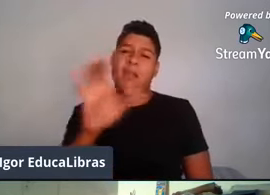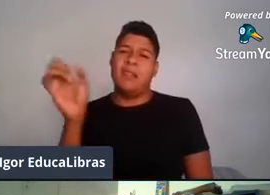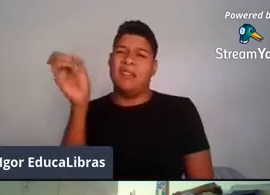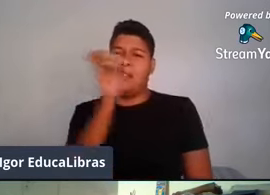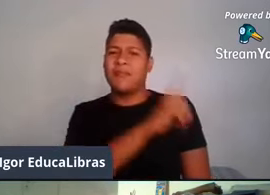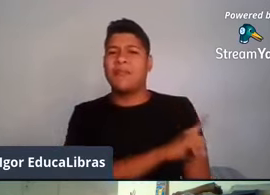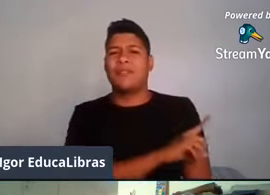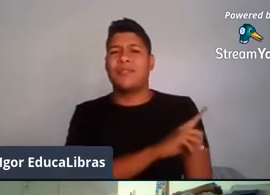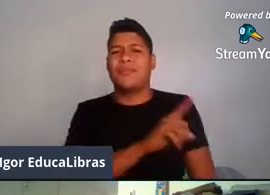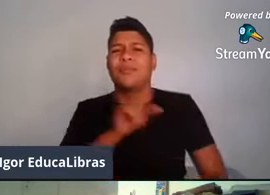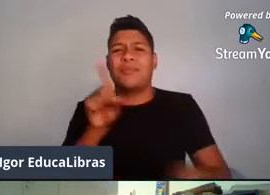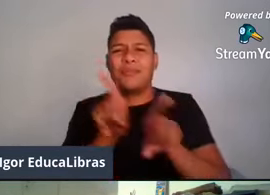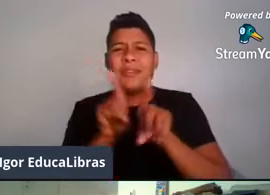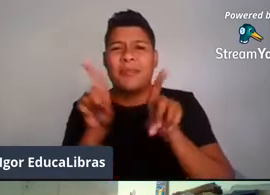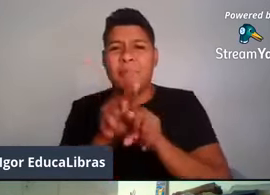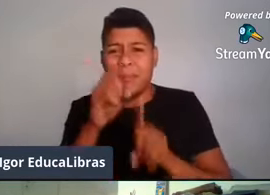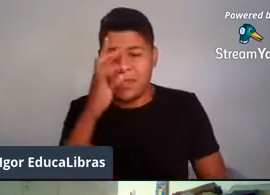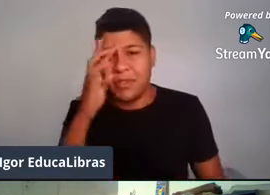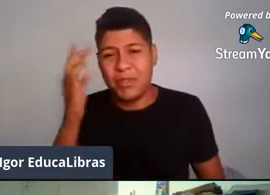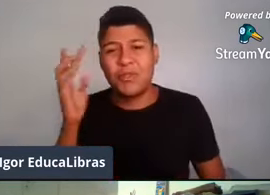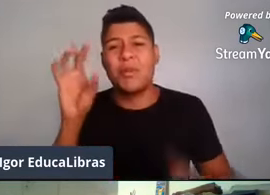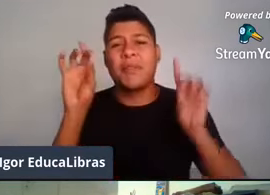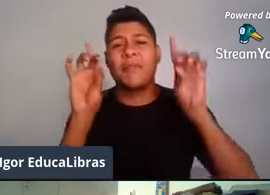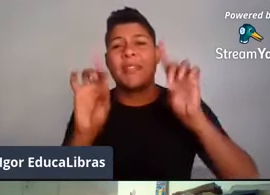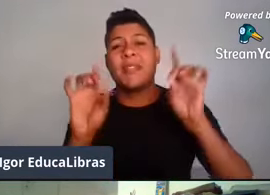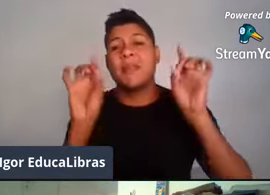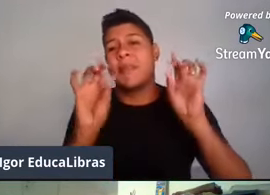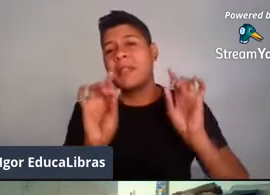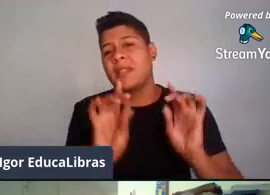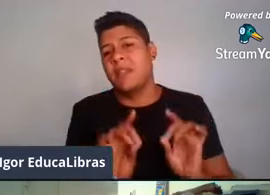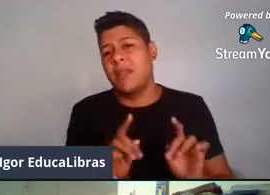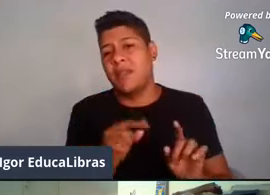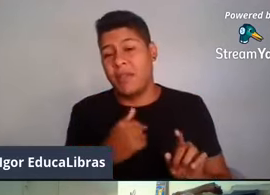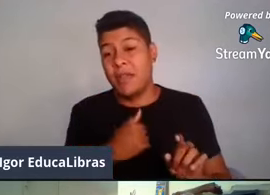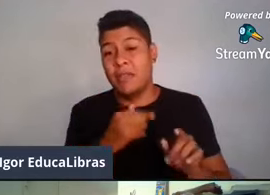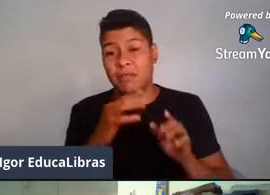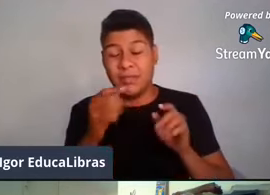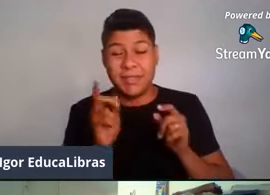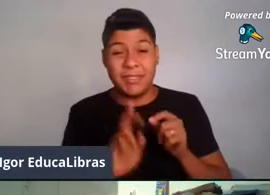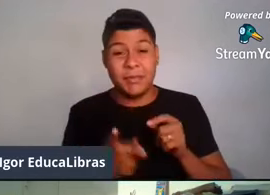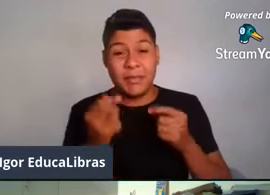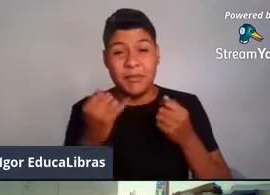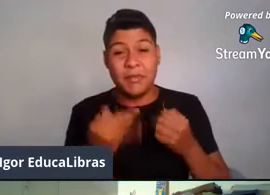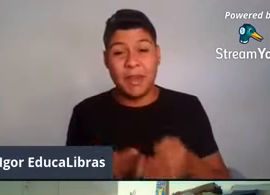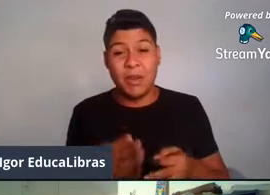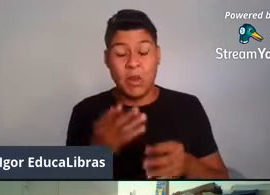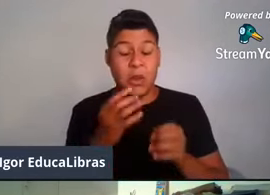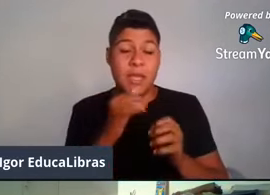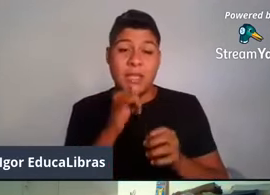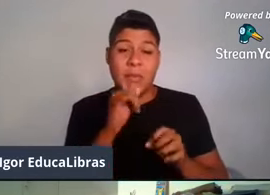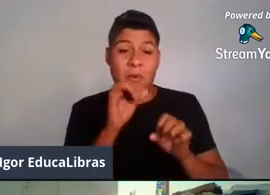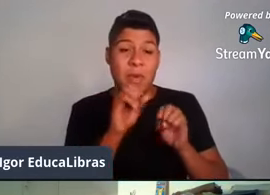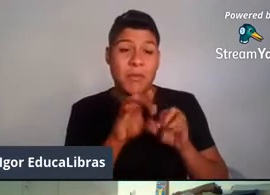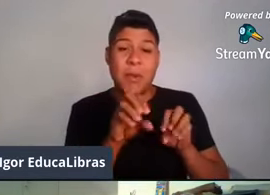para as pessoas com deficiência em especial. Eu até sempre disse que, por exemplo, na área da educação,